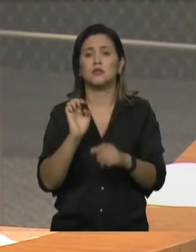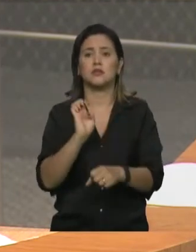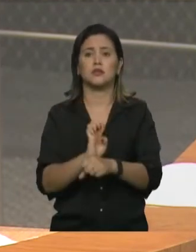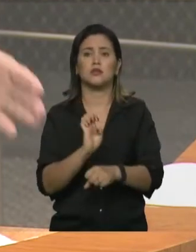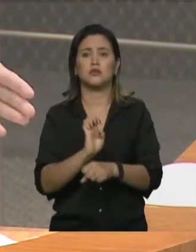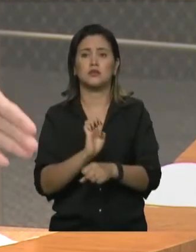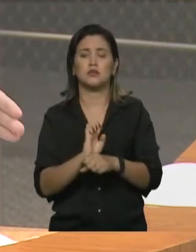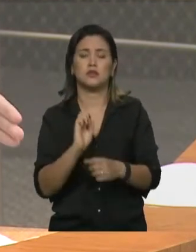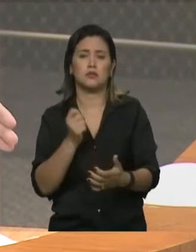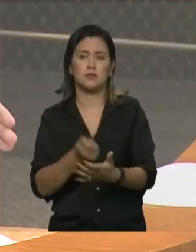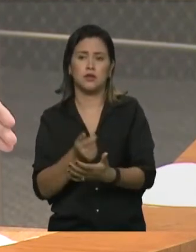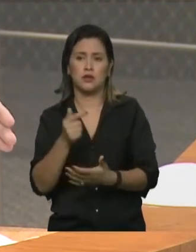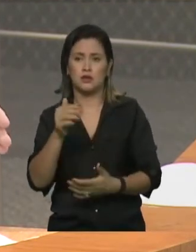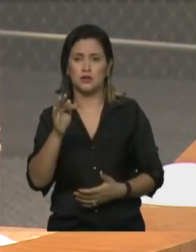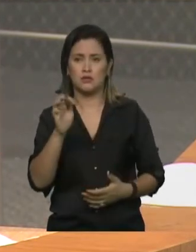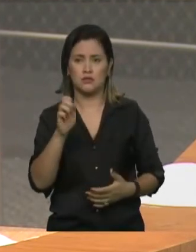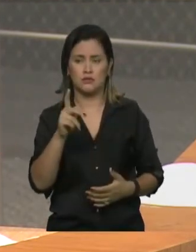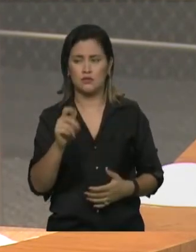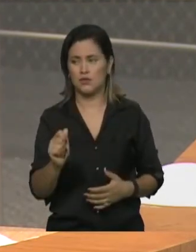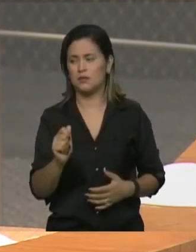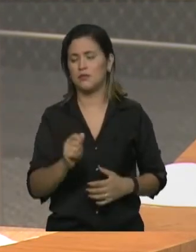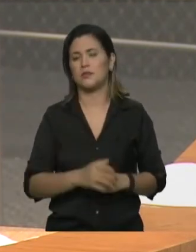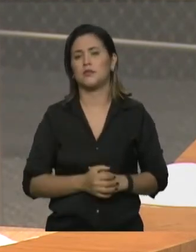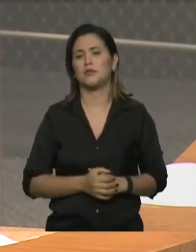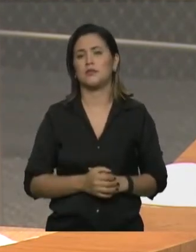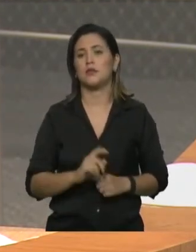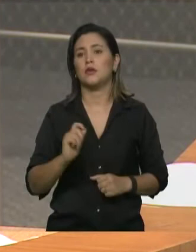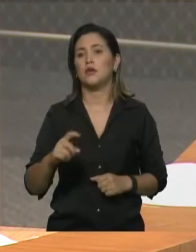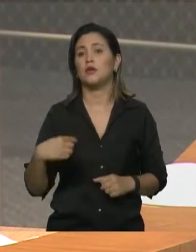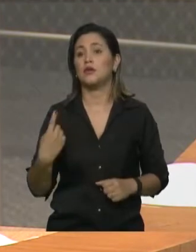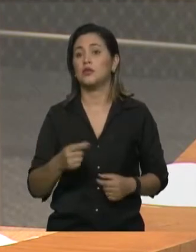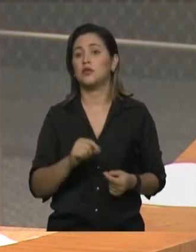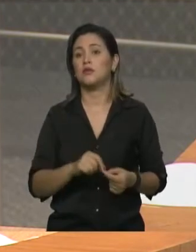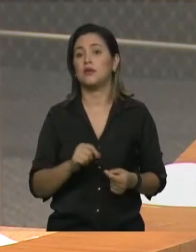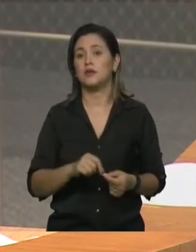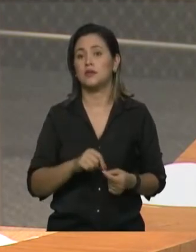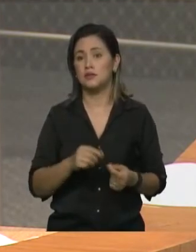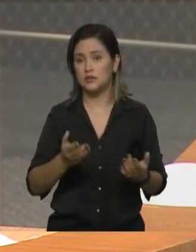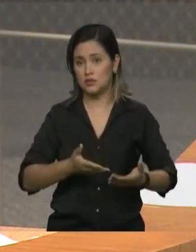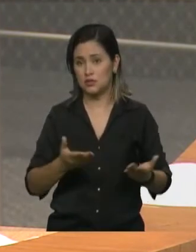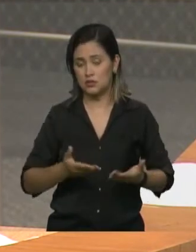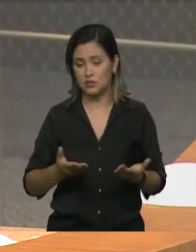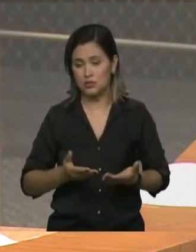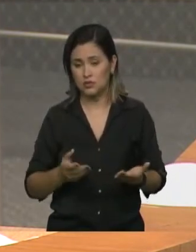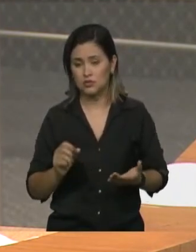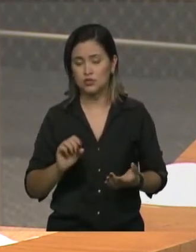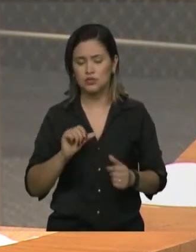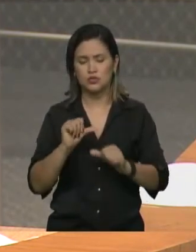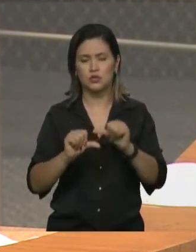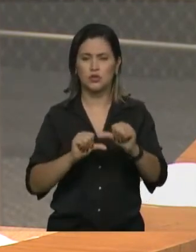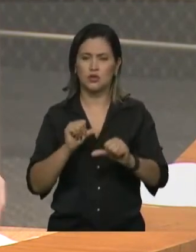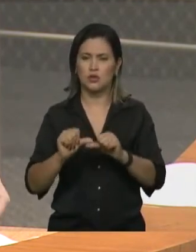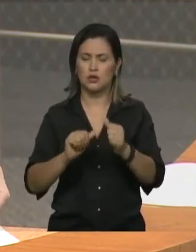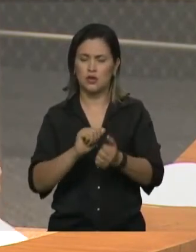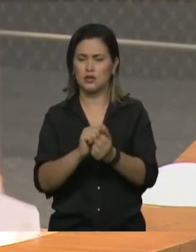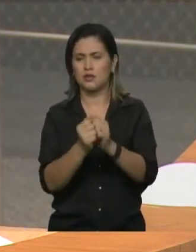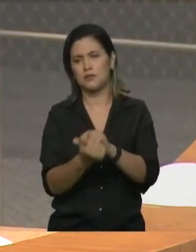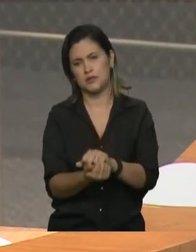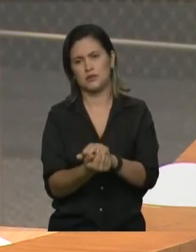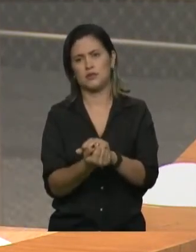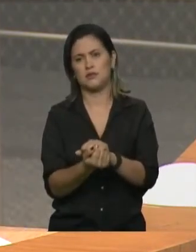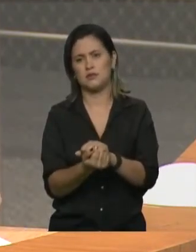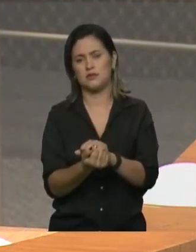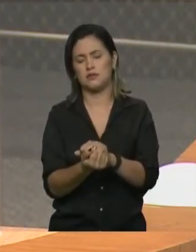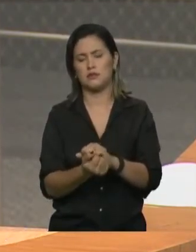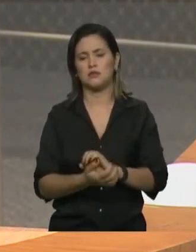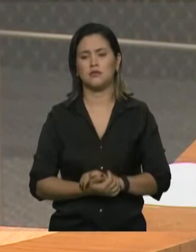receitas para o FEPA. O que nós estamos fazendo aqui é apenas esta alteração. E digo mais, senhores,